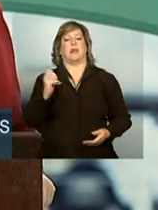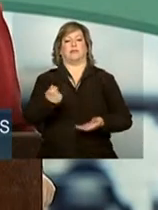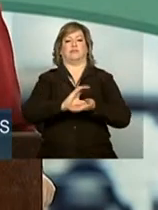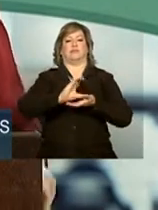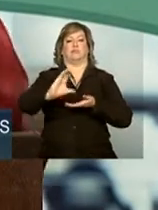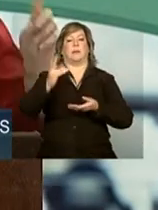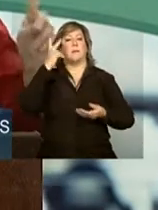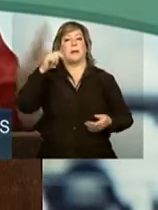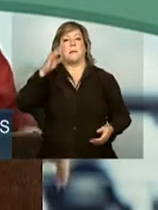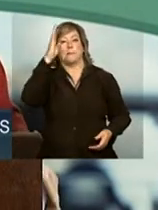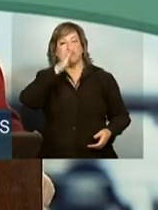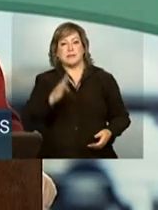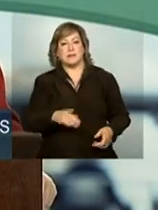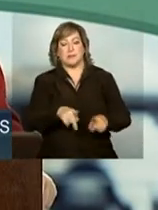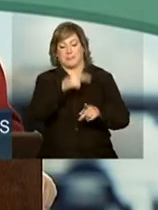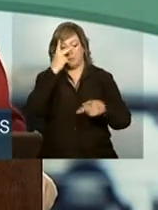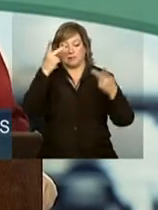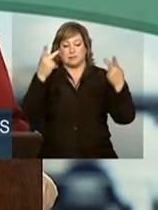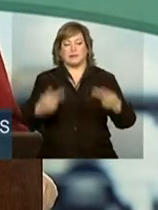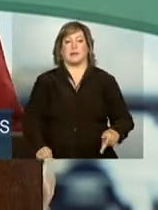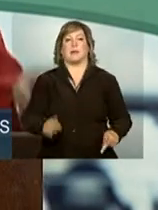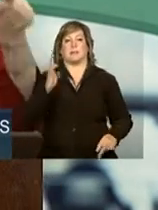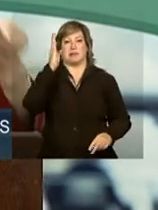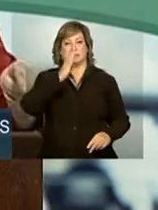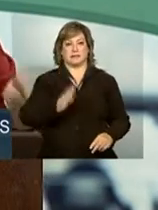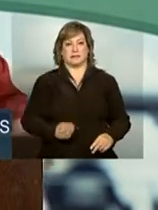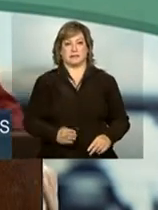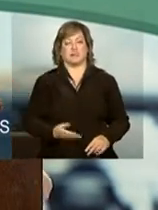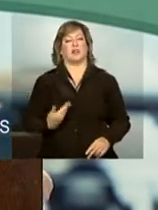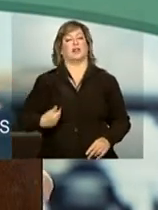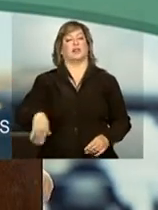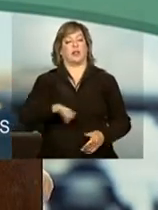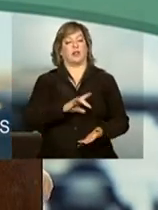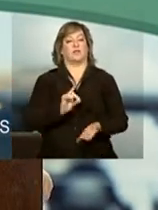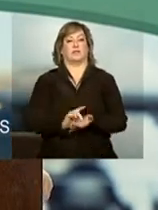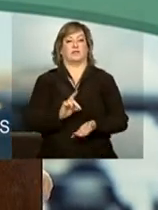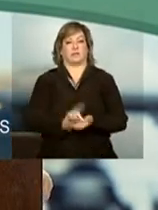para o Brasil e os brasileiros. Nós, de fato,